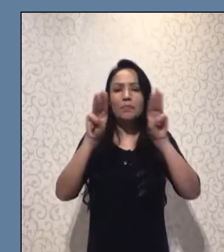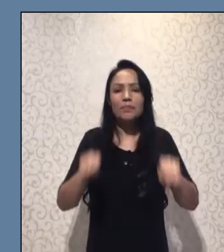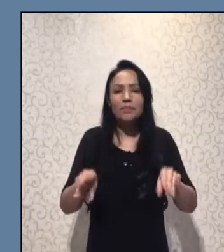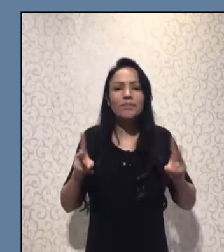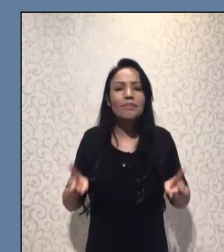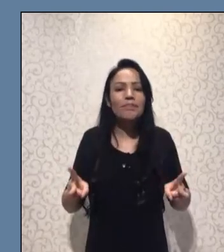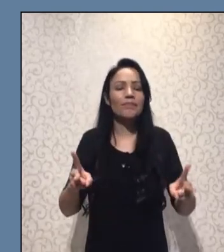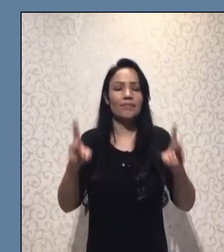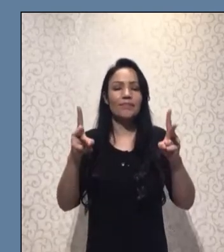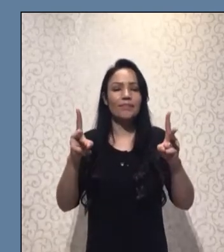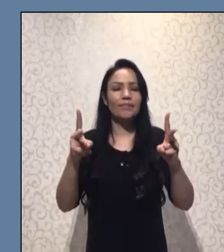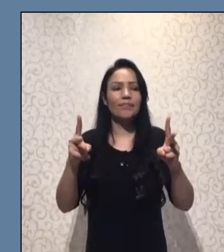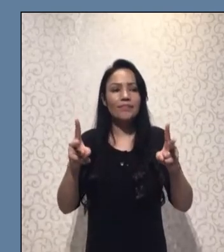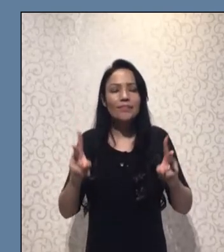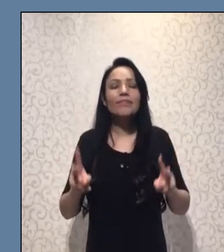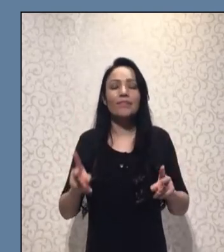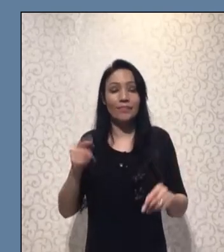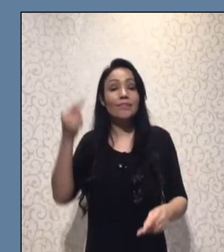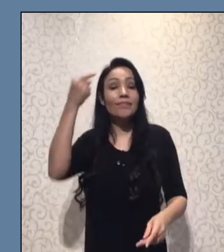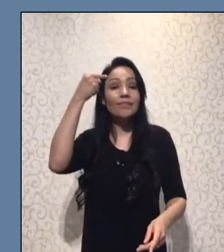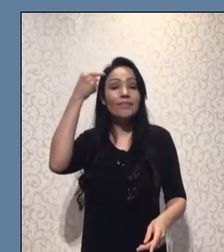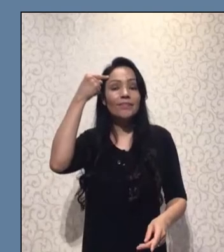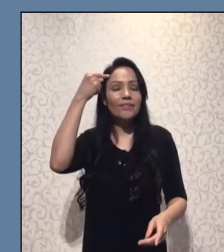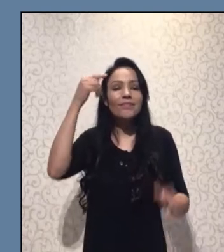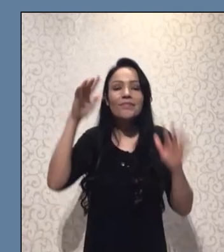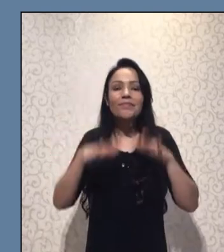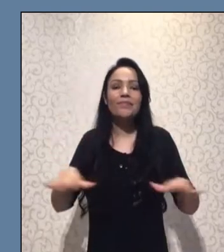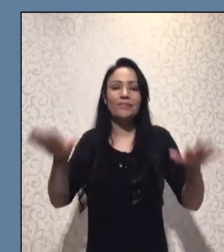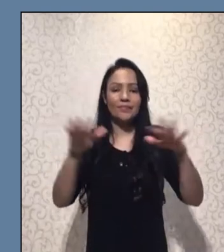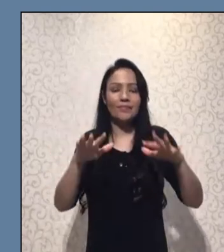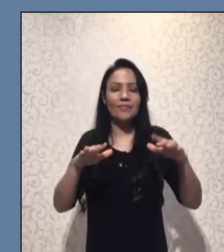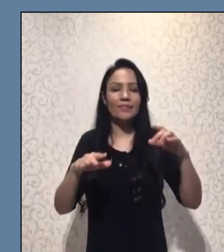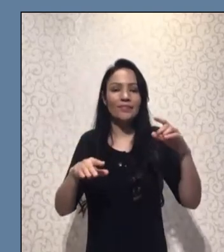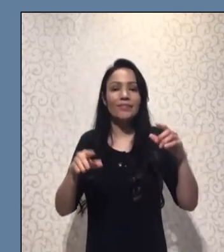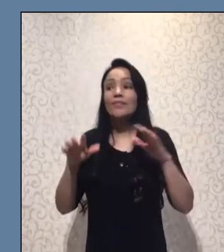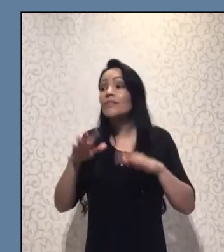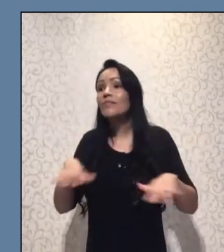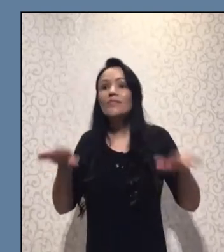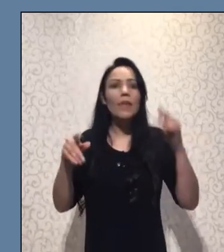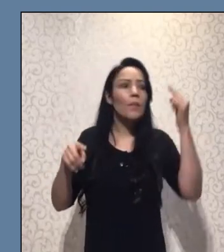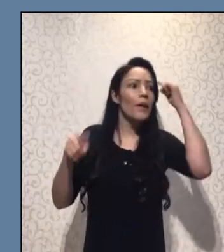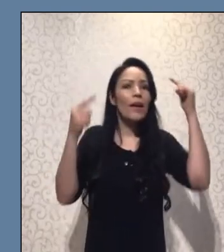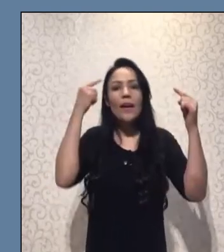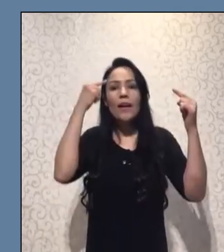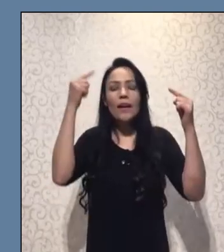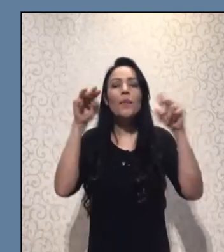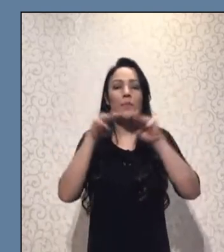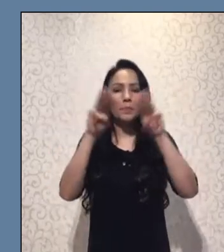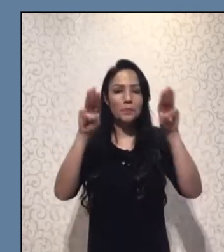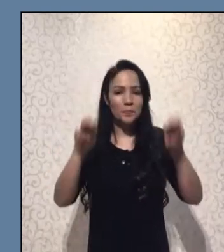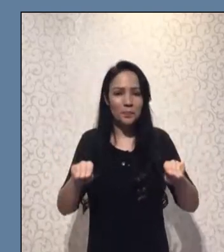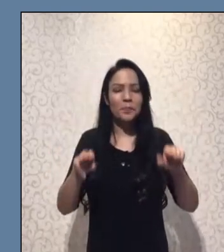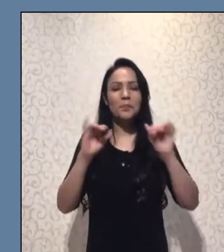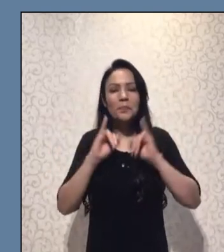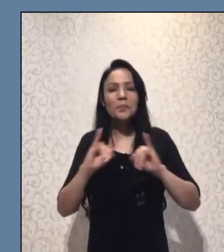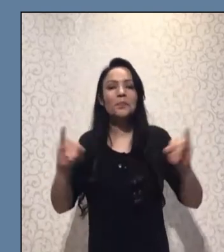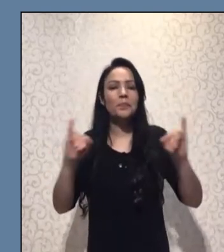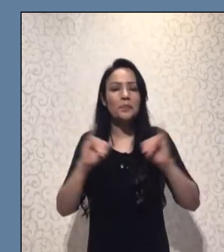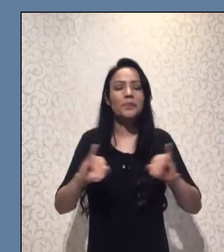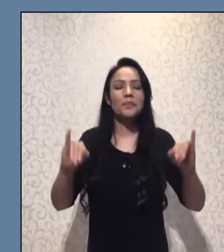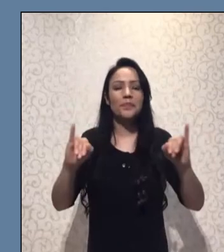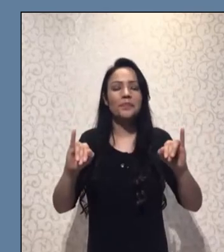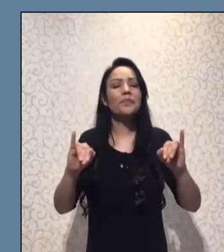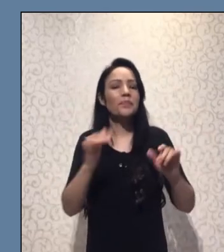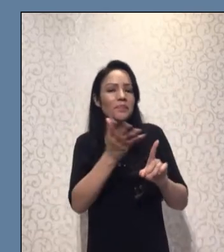na cabeça das pessoas, permaneça nas preocupações das pessoas, através, enfim, da divulgação de determinadas